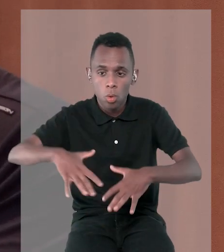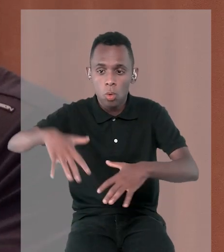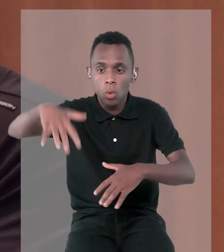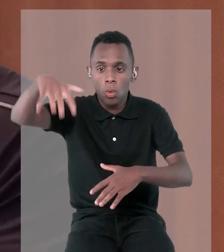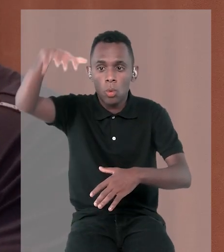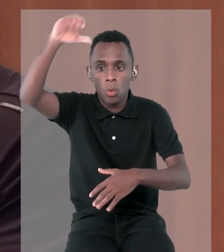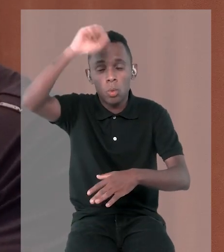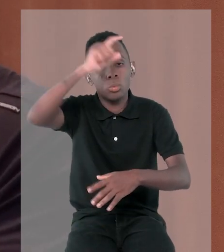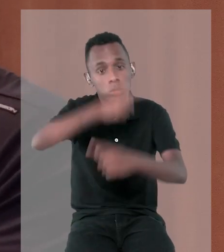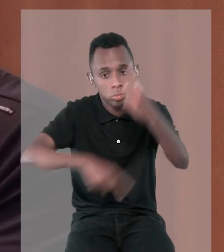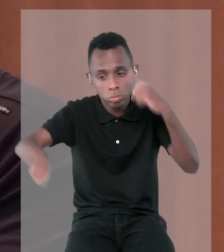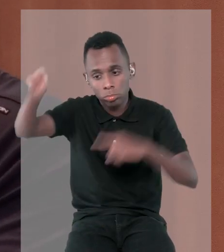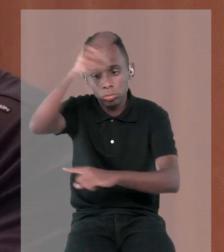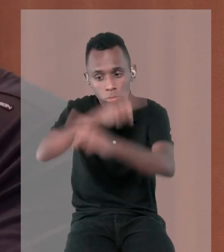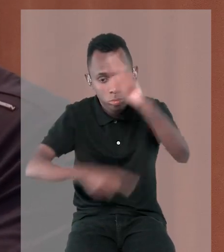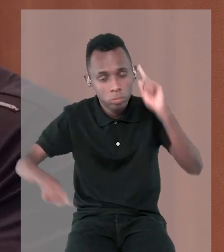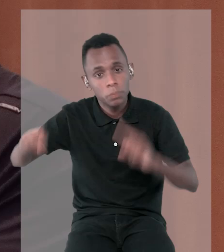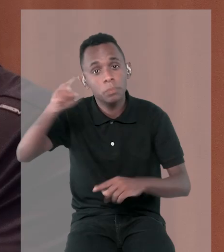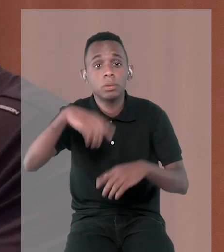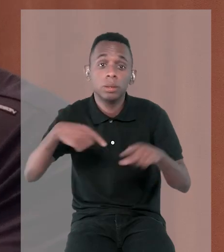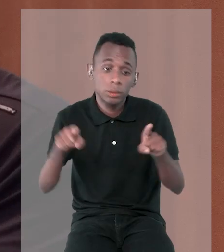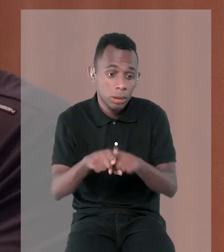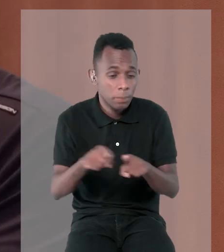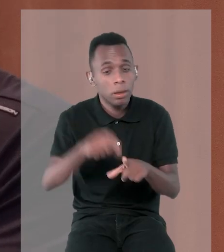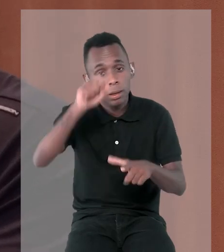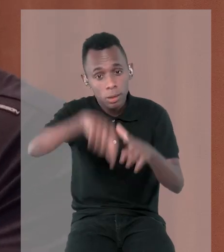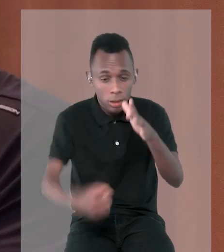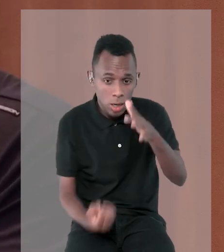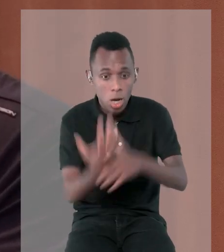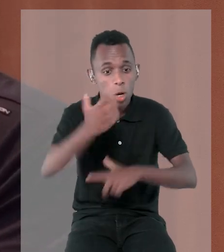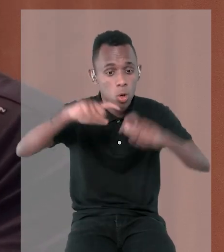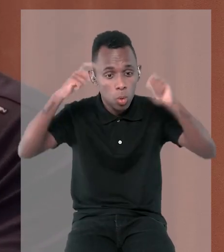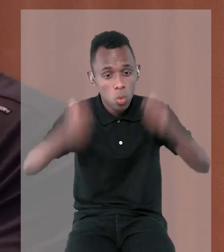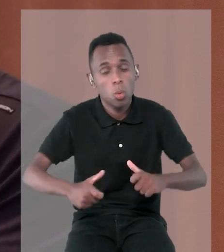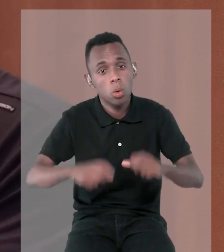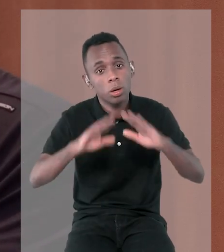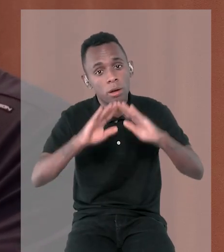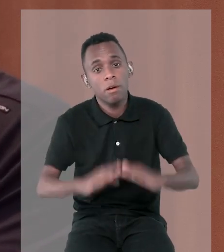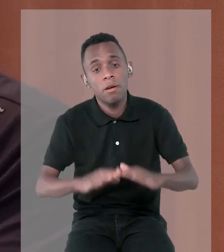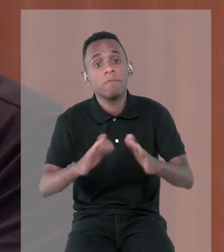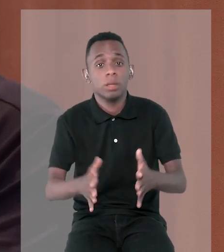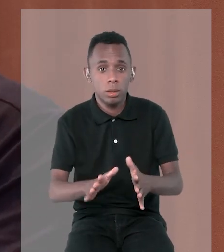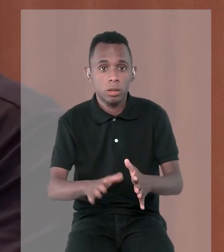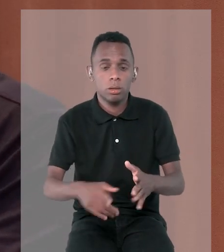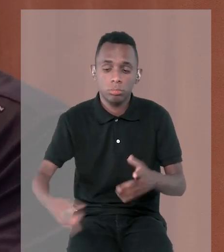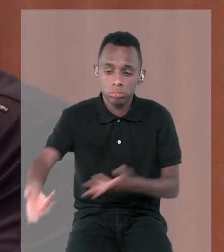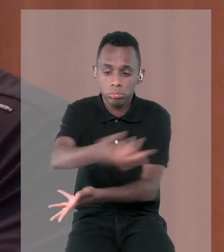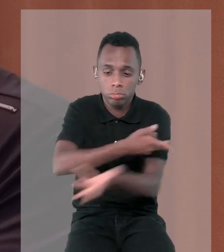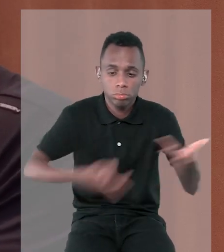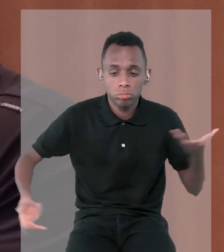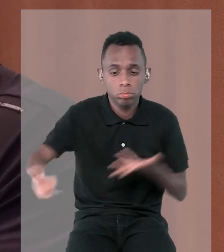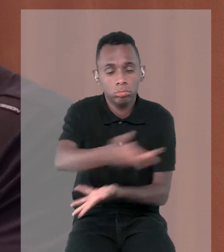falou também do ciclo do recurso, que é produzido no local, fica no local, recircula no